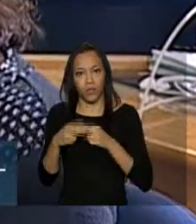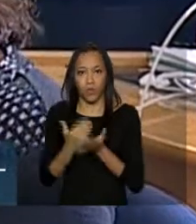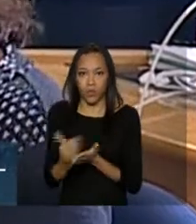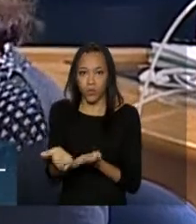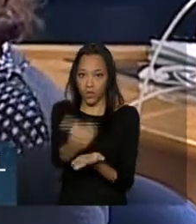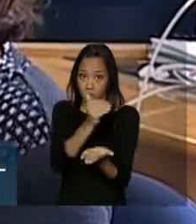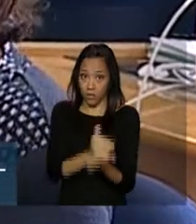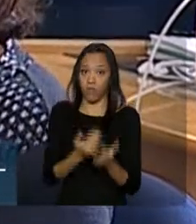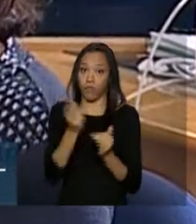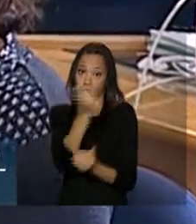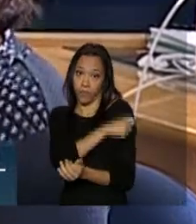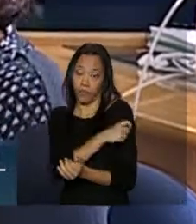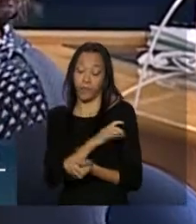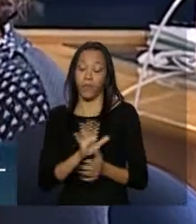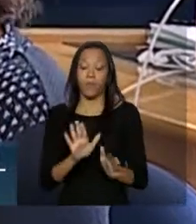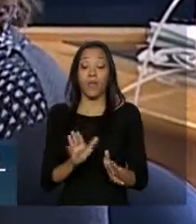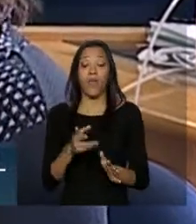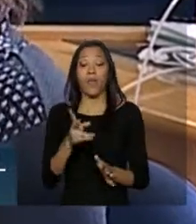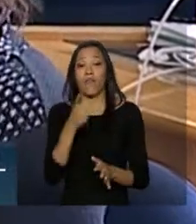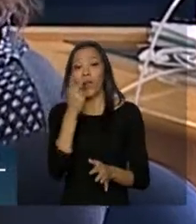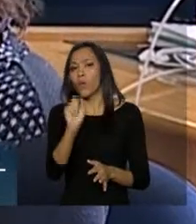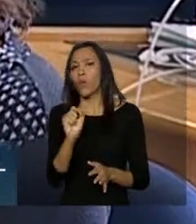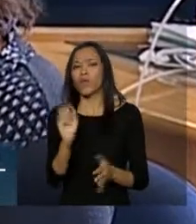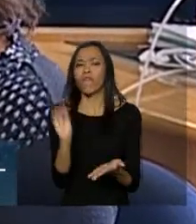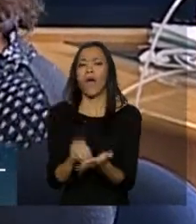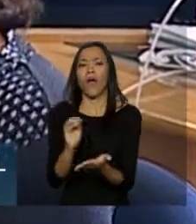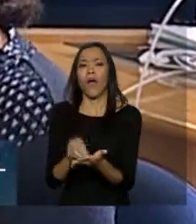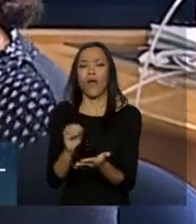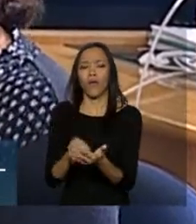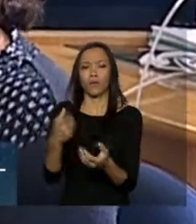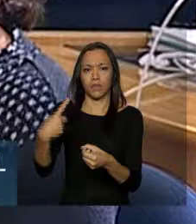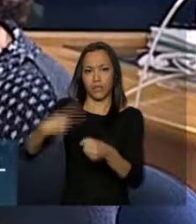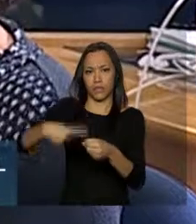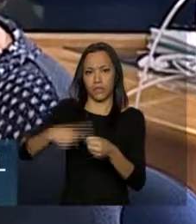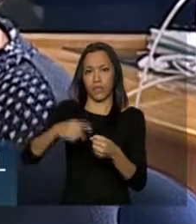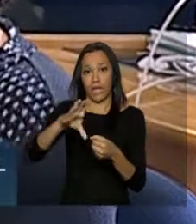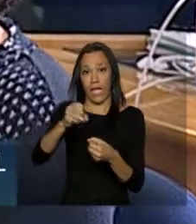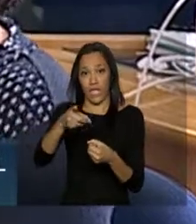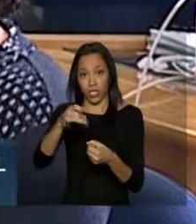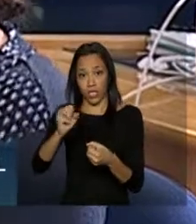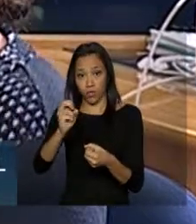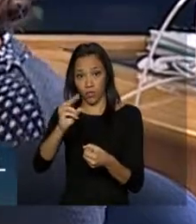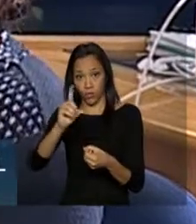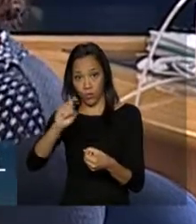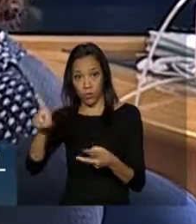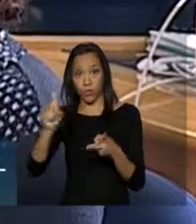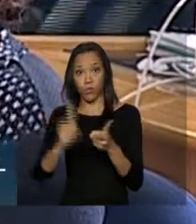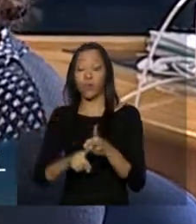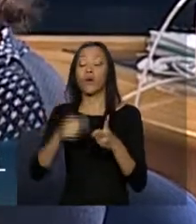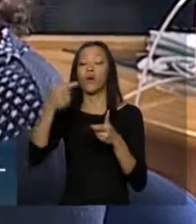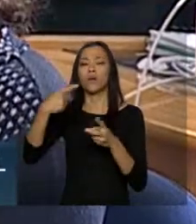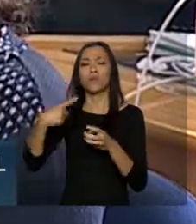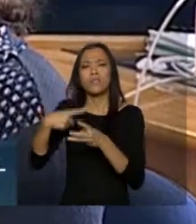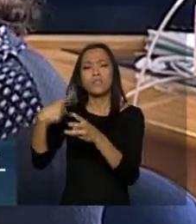de falta de vacina já em Caxias do Sul, Rio Grande e Uruguaiana.